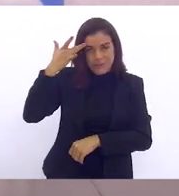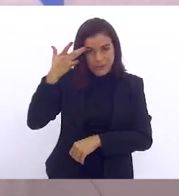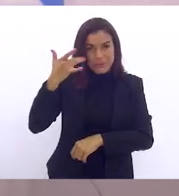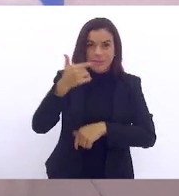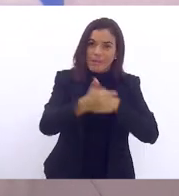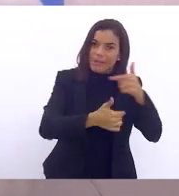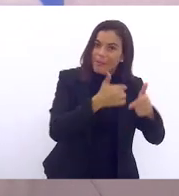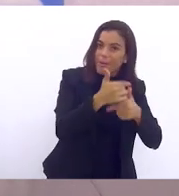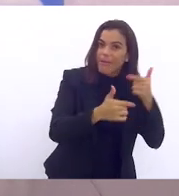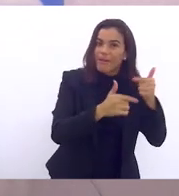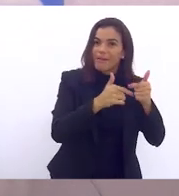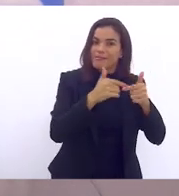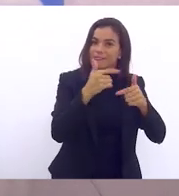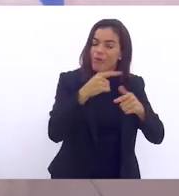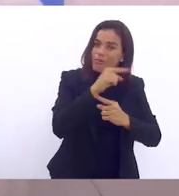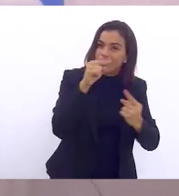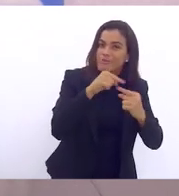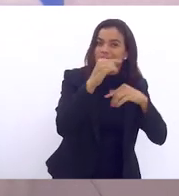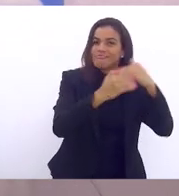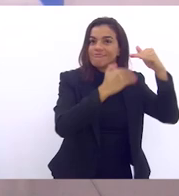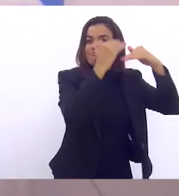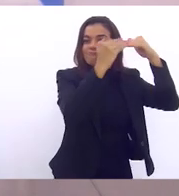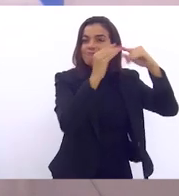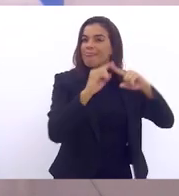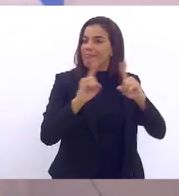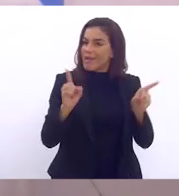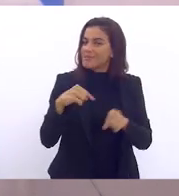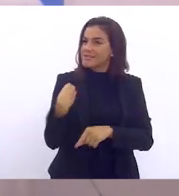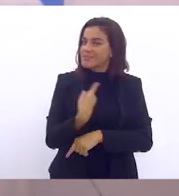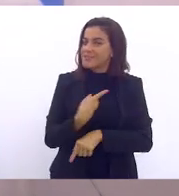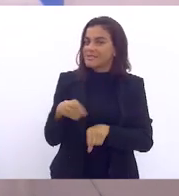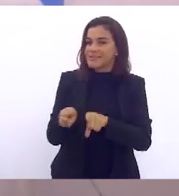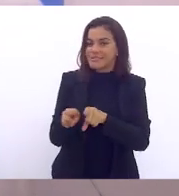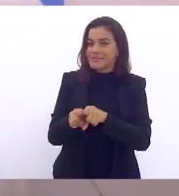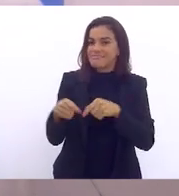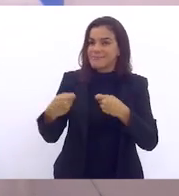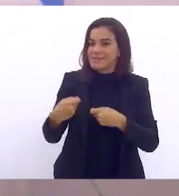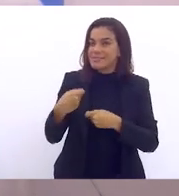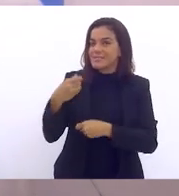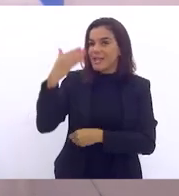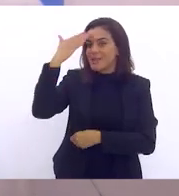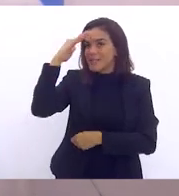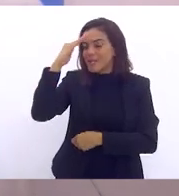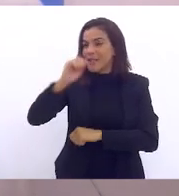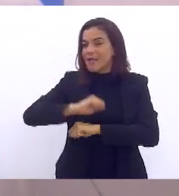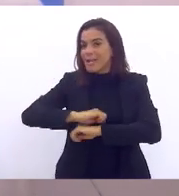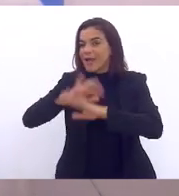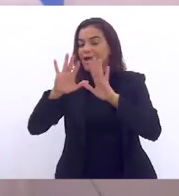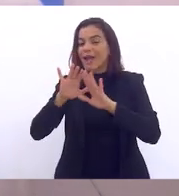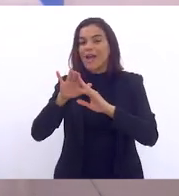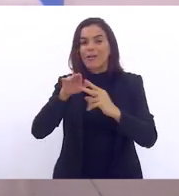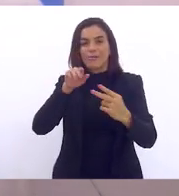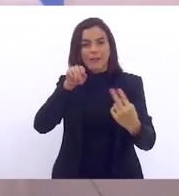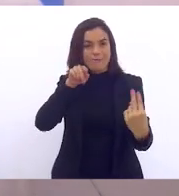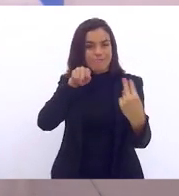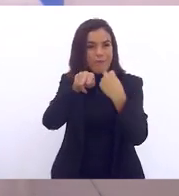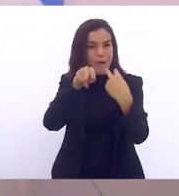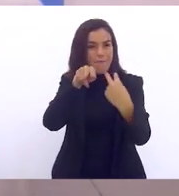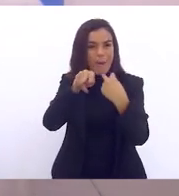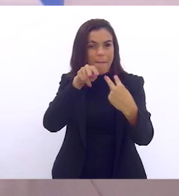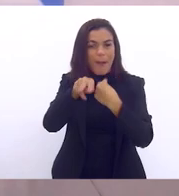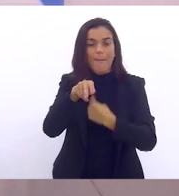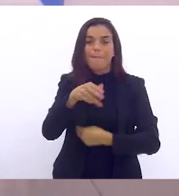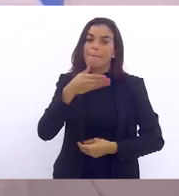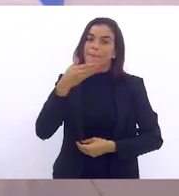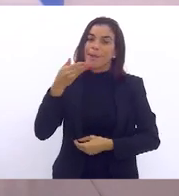nós também precisamos entender que a rodovia de fato ela Teve uma grande eh melhora